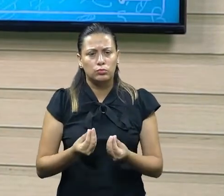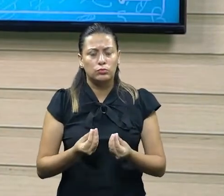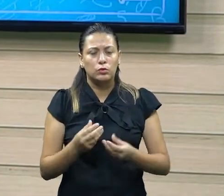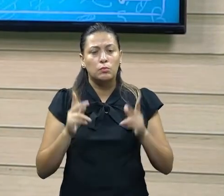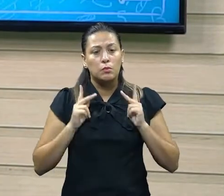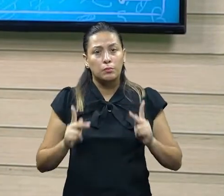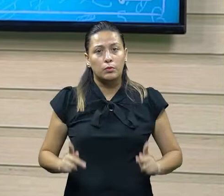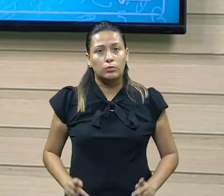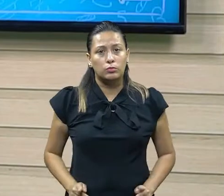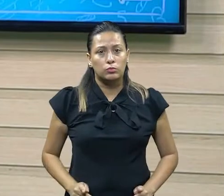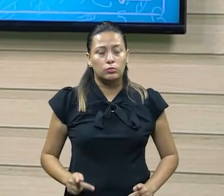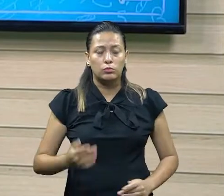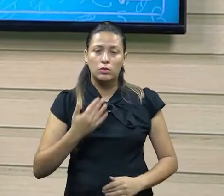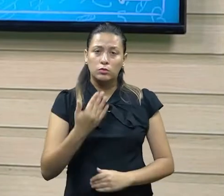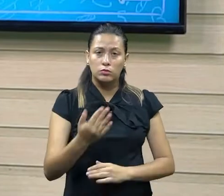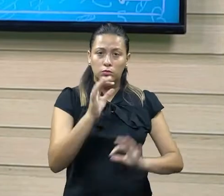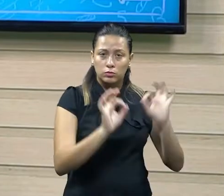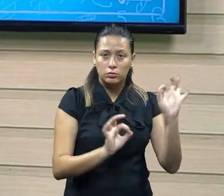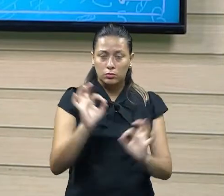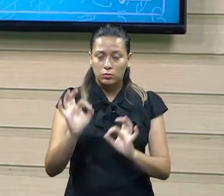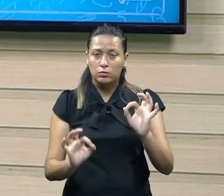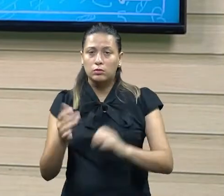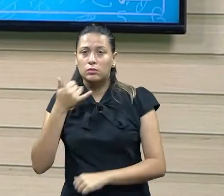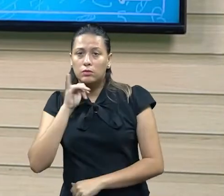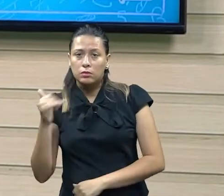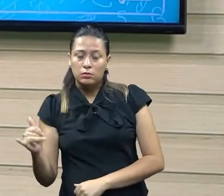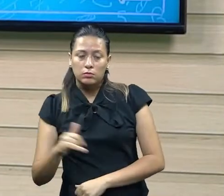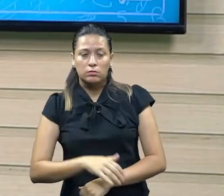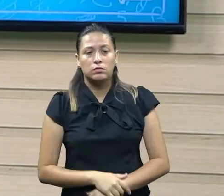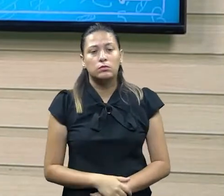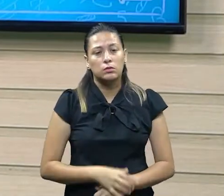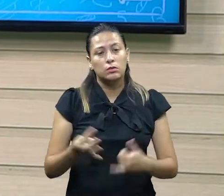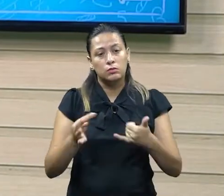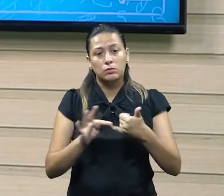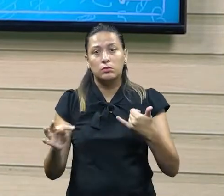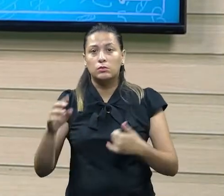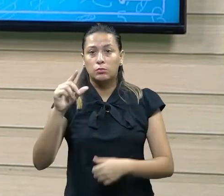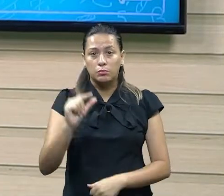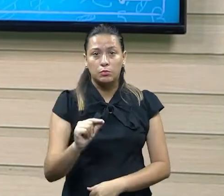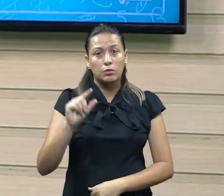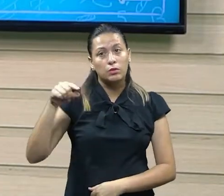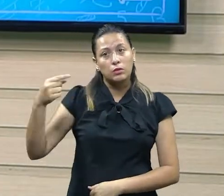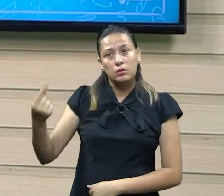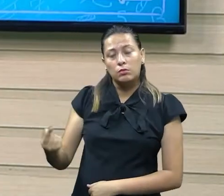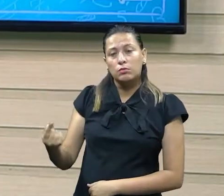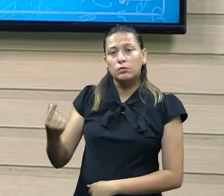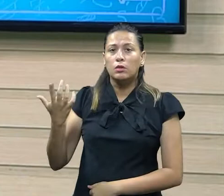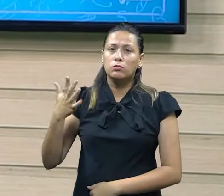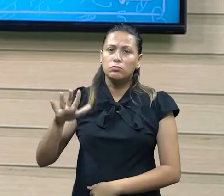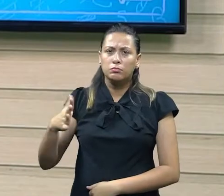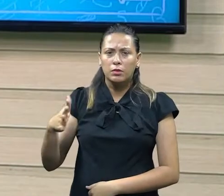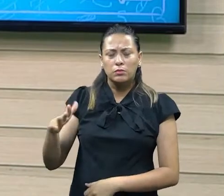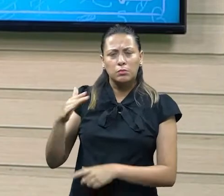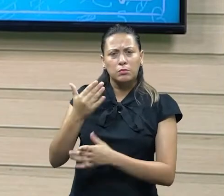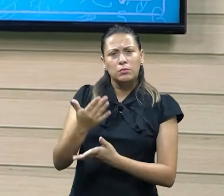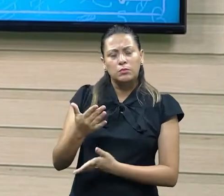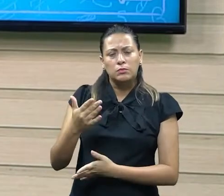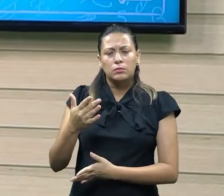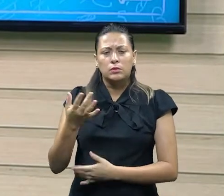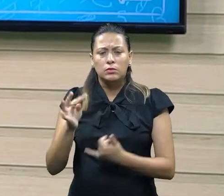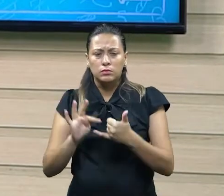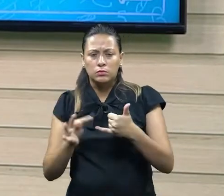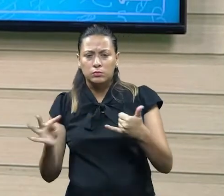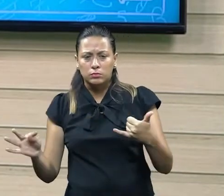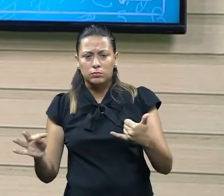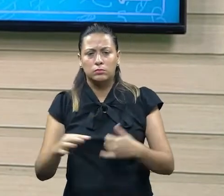de uma instalação elétrica de baixa tensão e a outra numa instalação elétrica de média tensão, mas essa